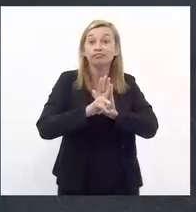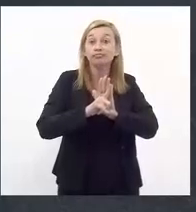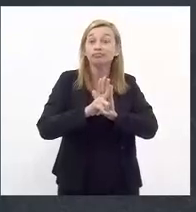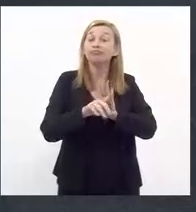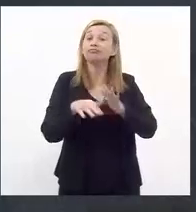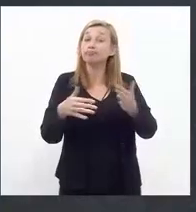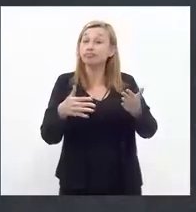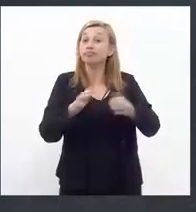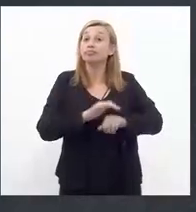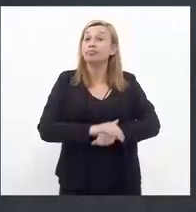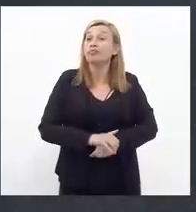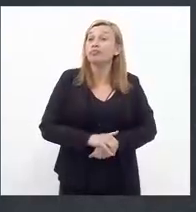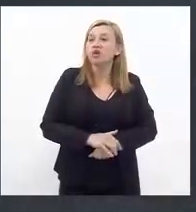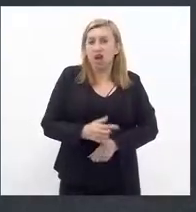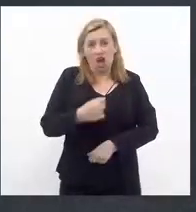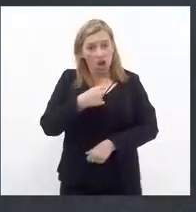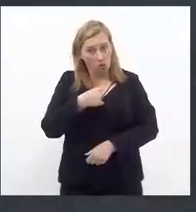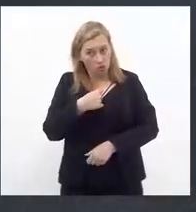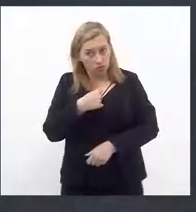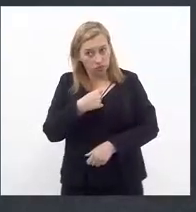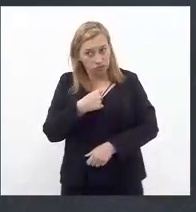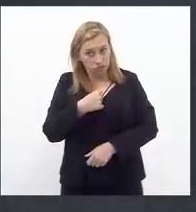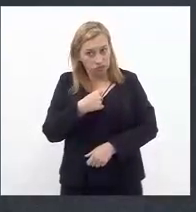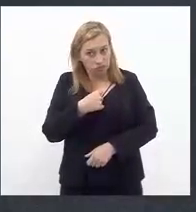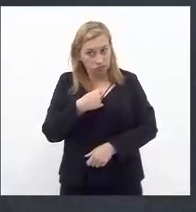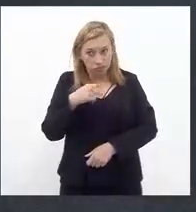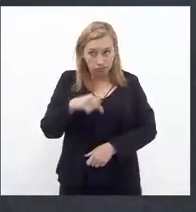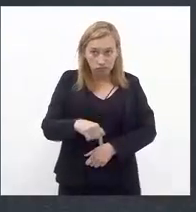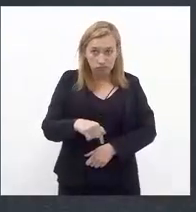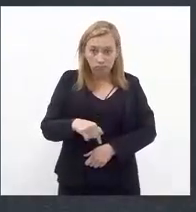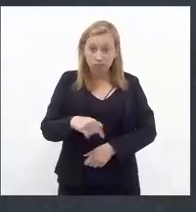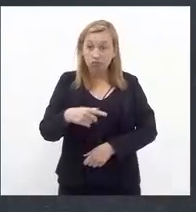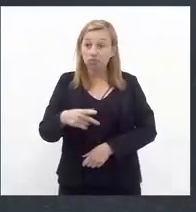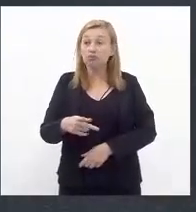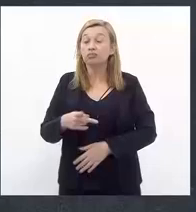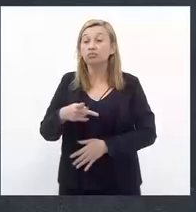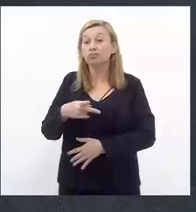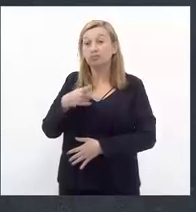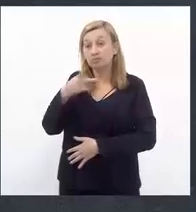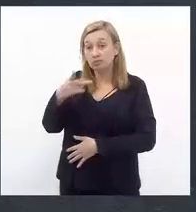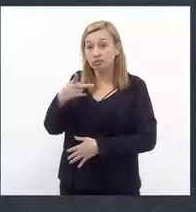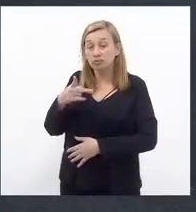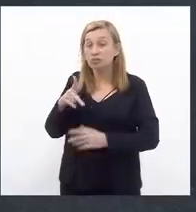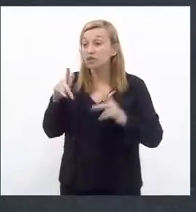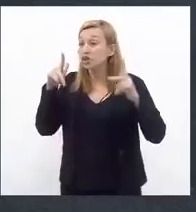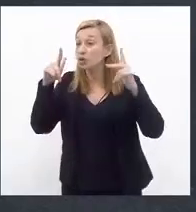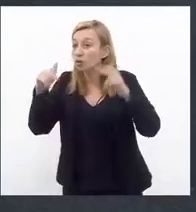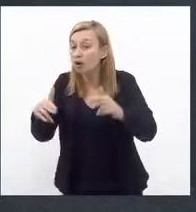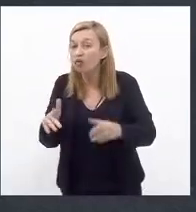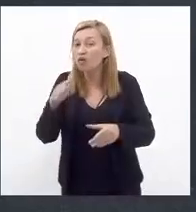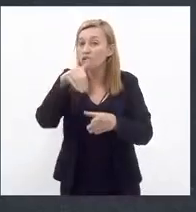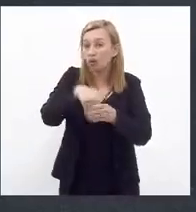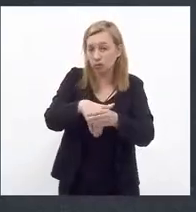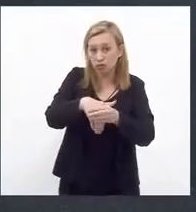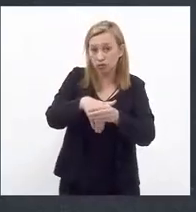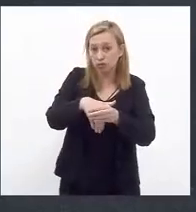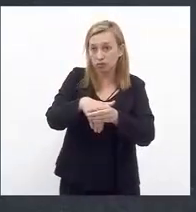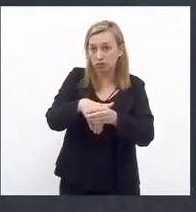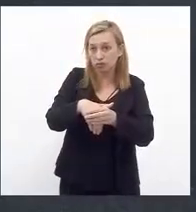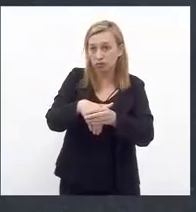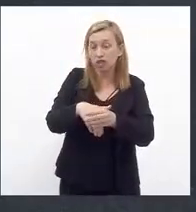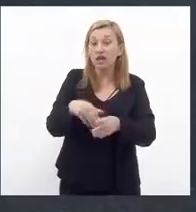entanto eu eu aqui referendo o mesmo voto que Voltei